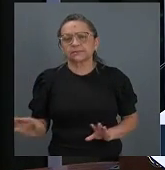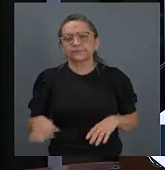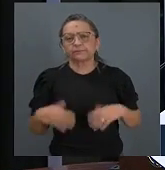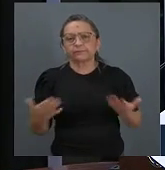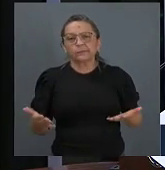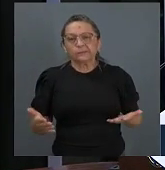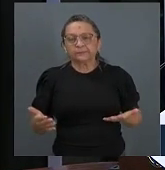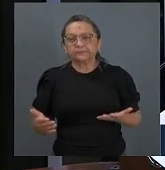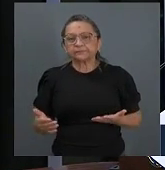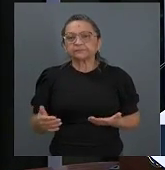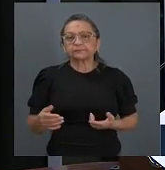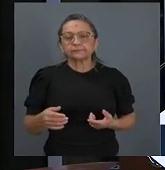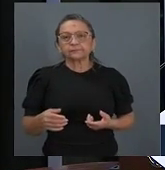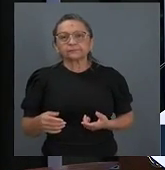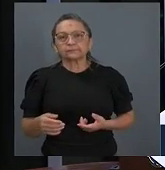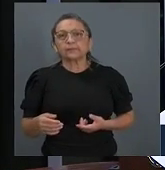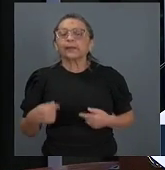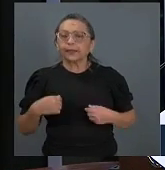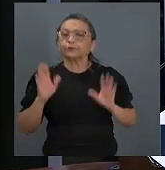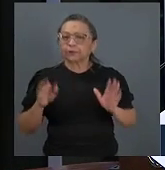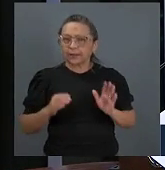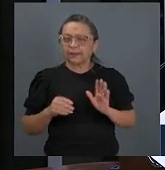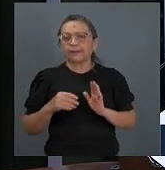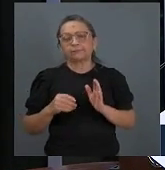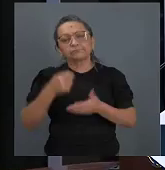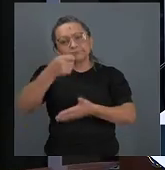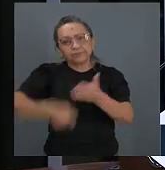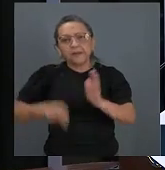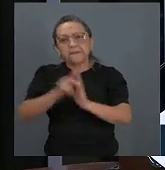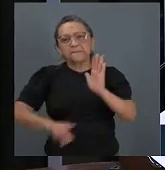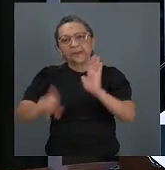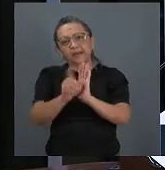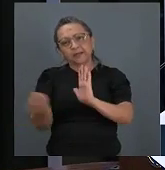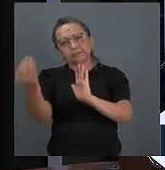Então, eu entrei com esse PL que coloca o seguinte: